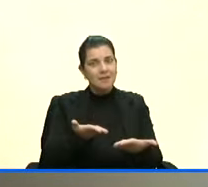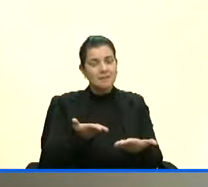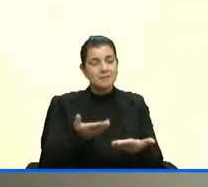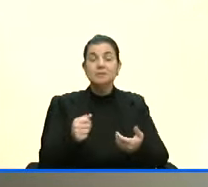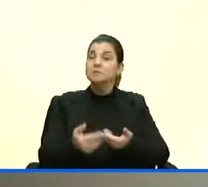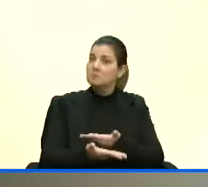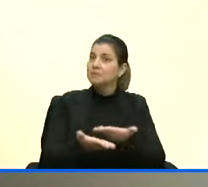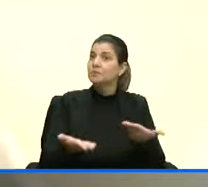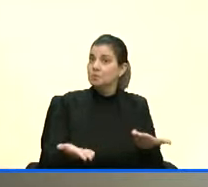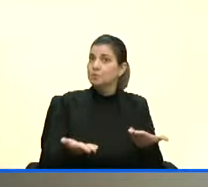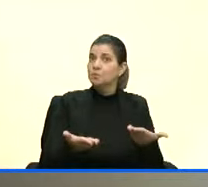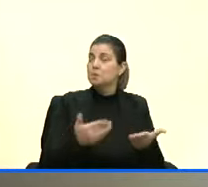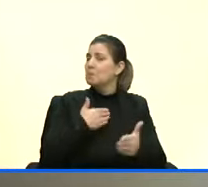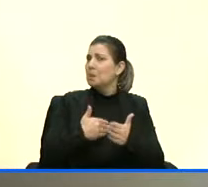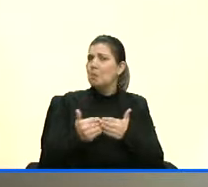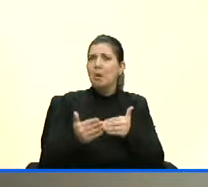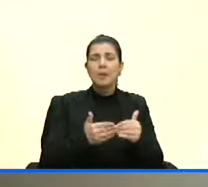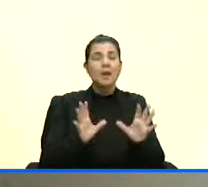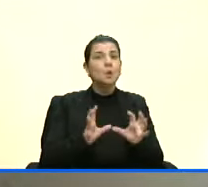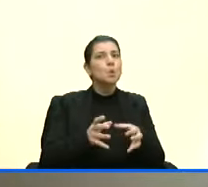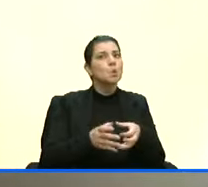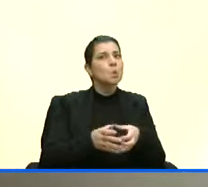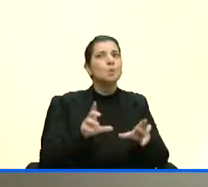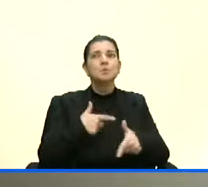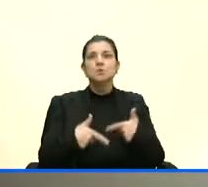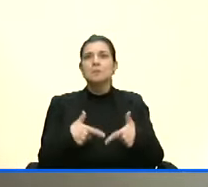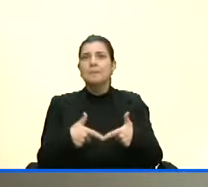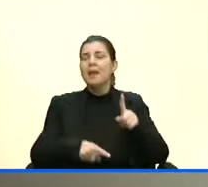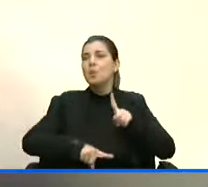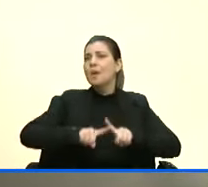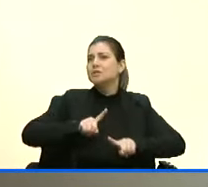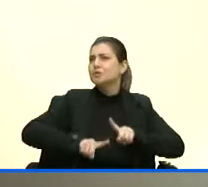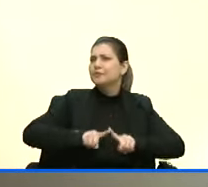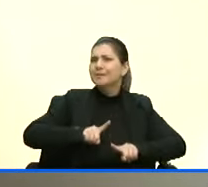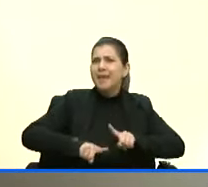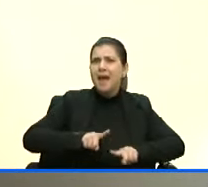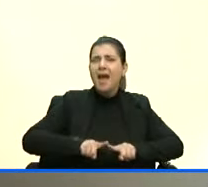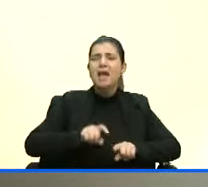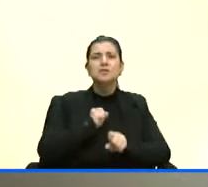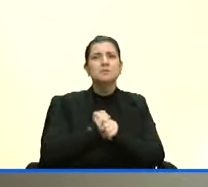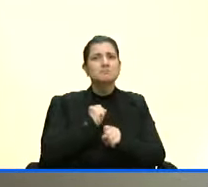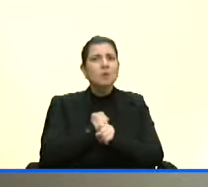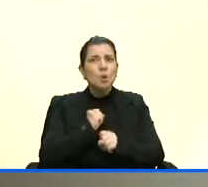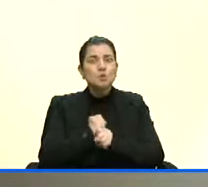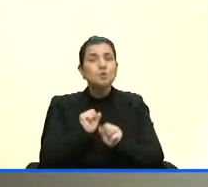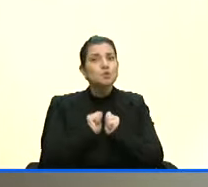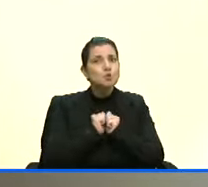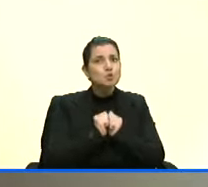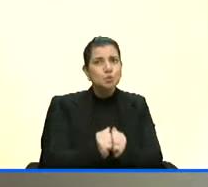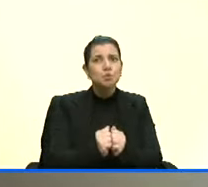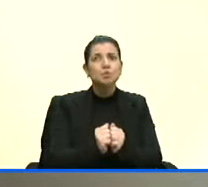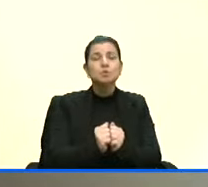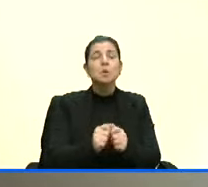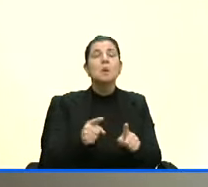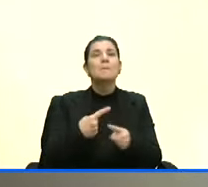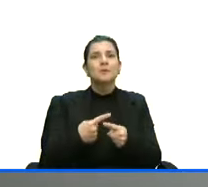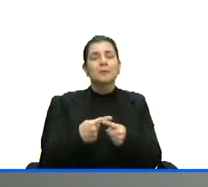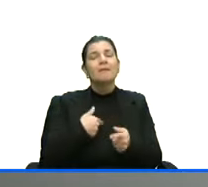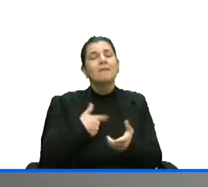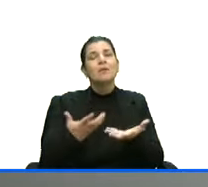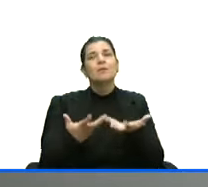disposição também para qualquer grupo de trabalho, qualquer atividade que possamos construir juntos, porque justamente eu quero, assim